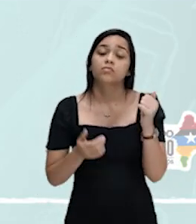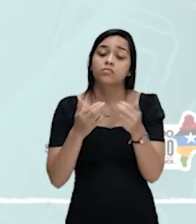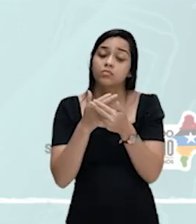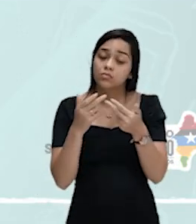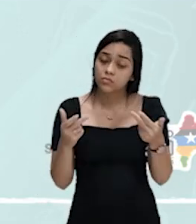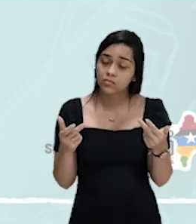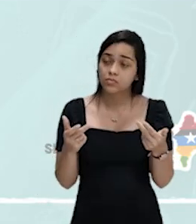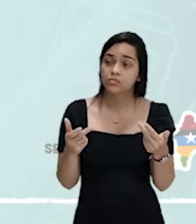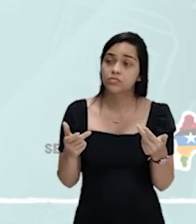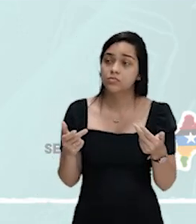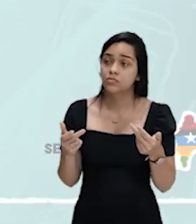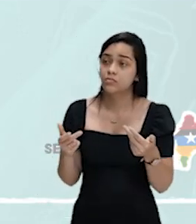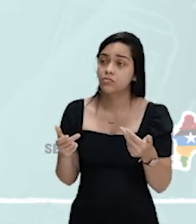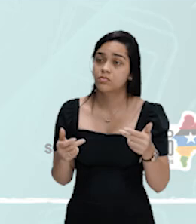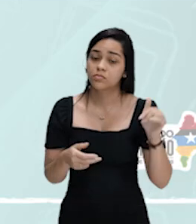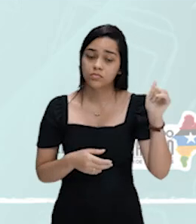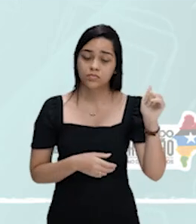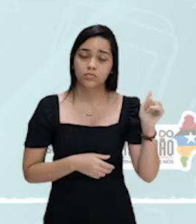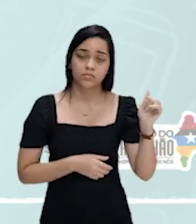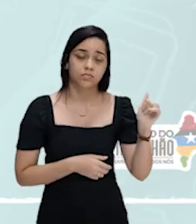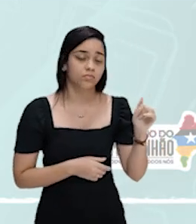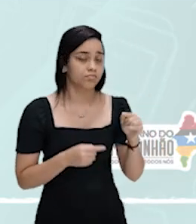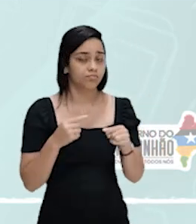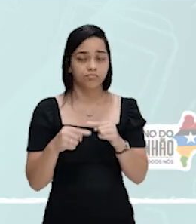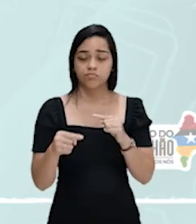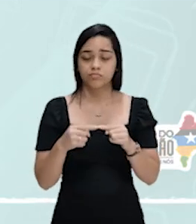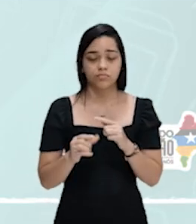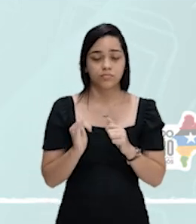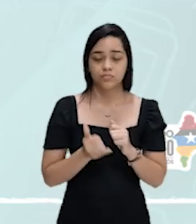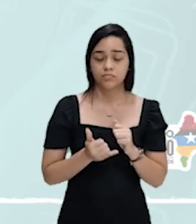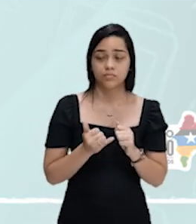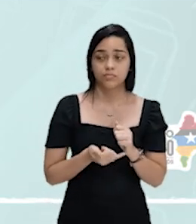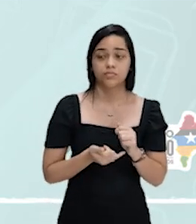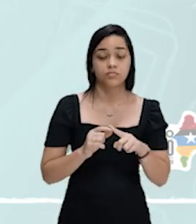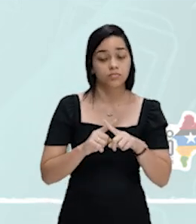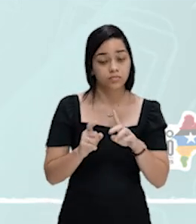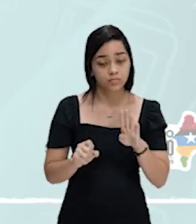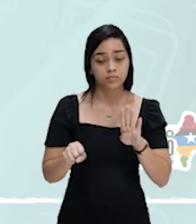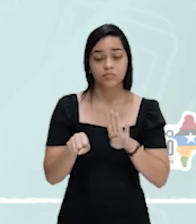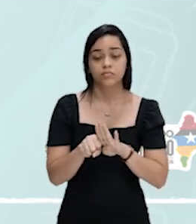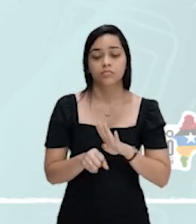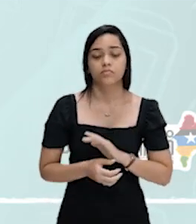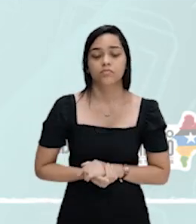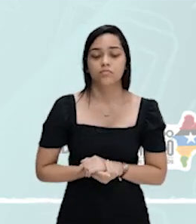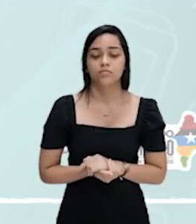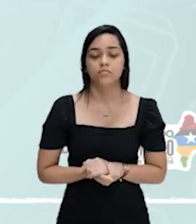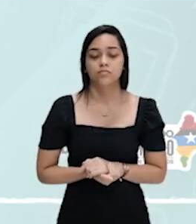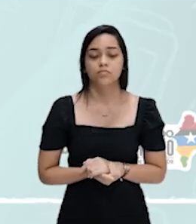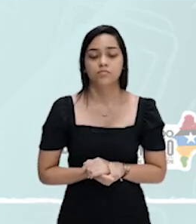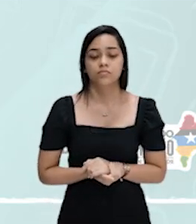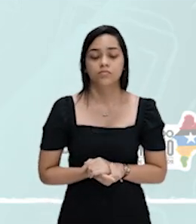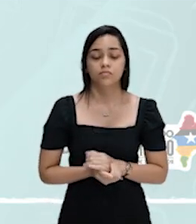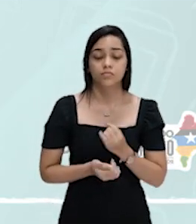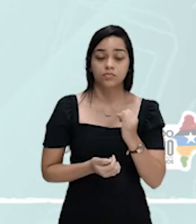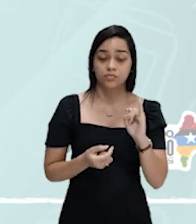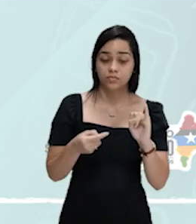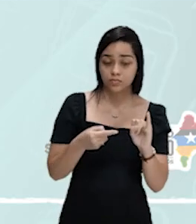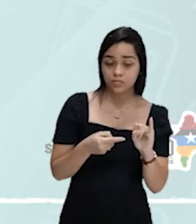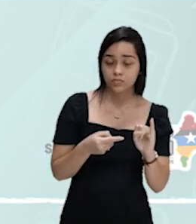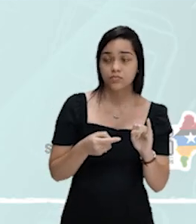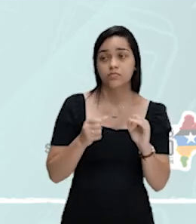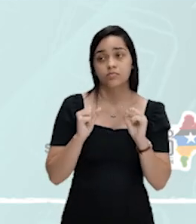de alguma coisa então essa daqui não é adjetiva ela é substantivo O Si também